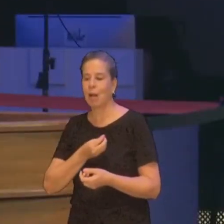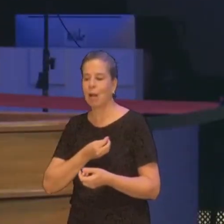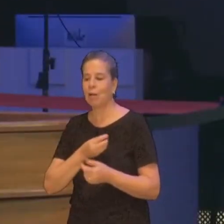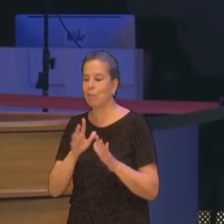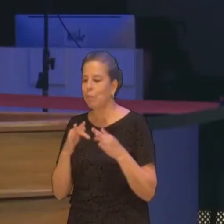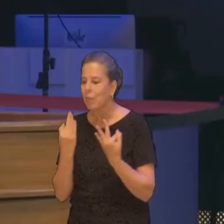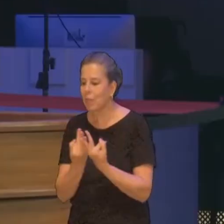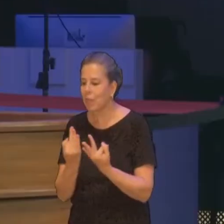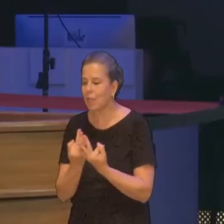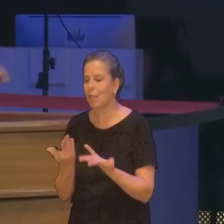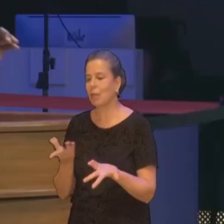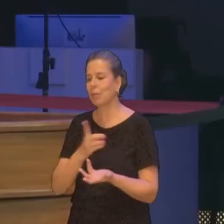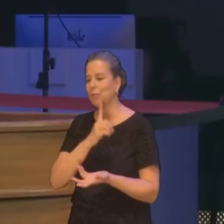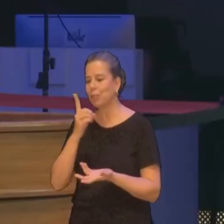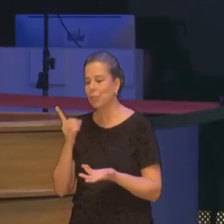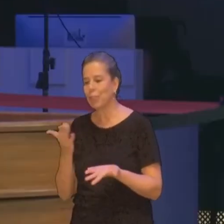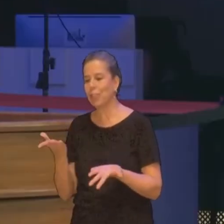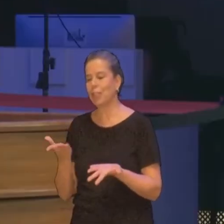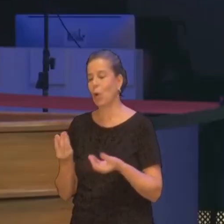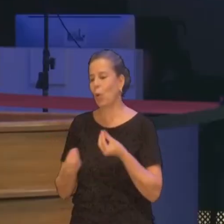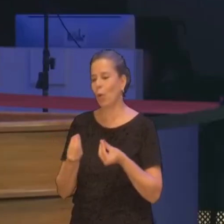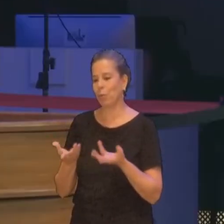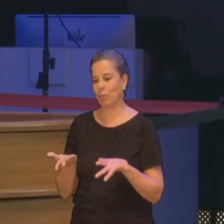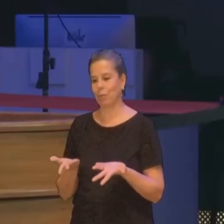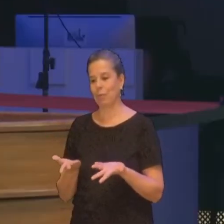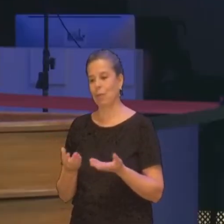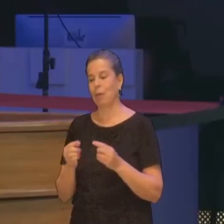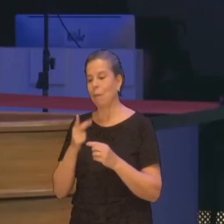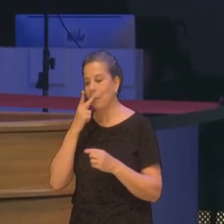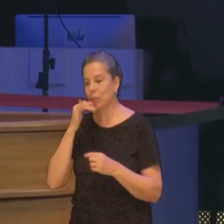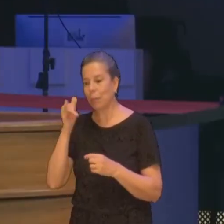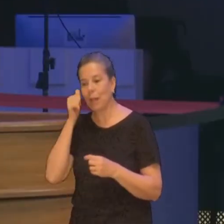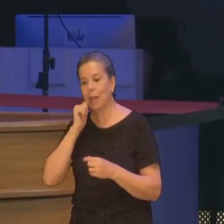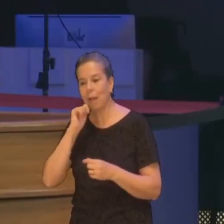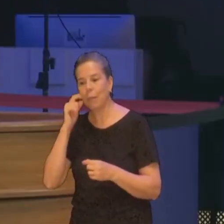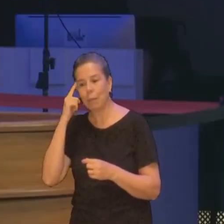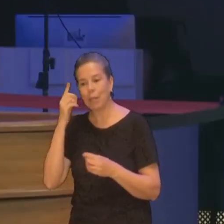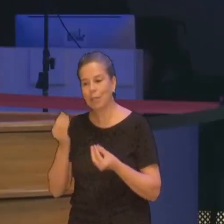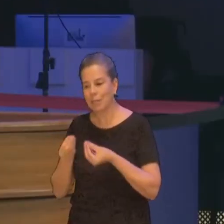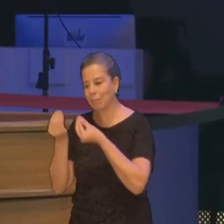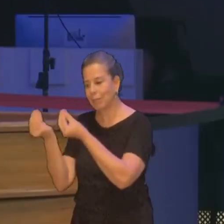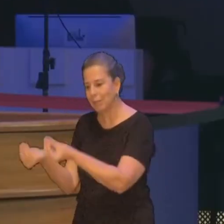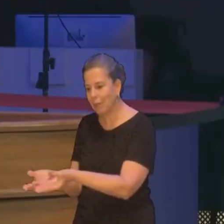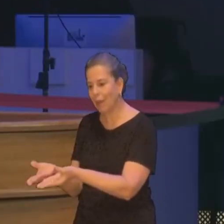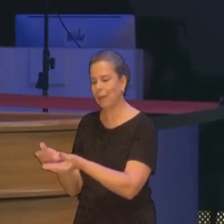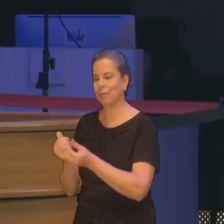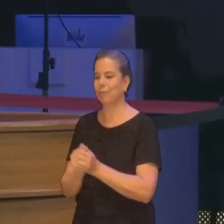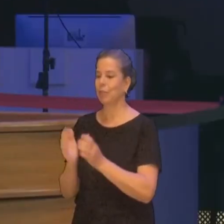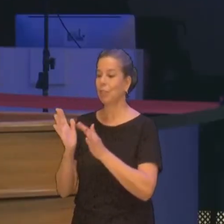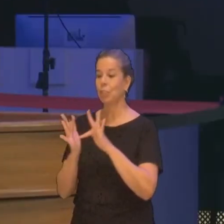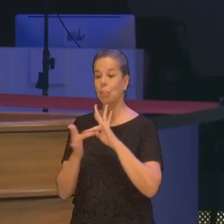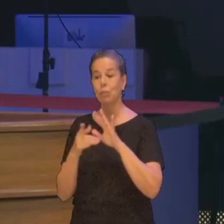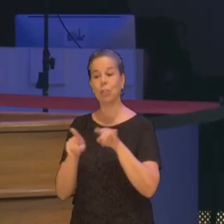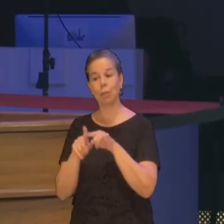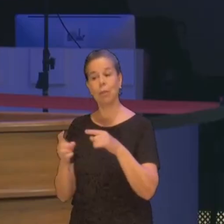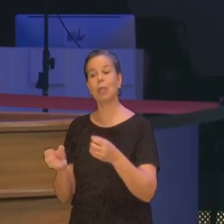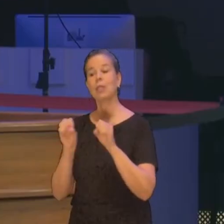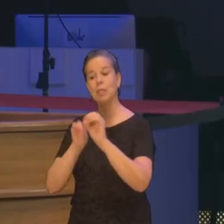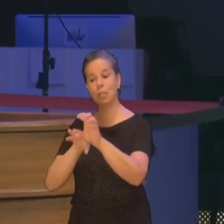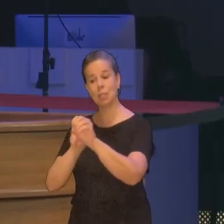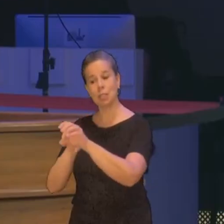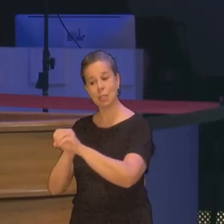isso. E uma coisa que Jesus também nos dá uma lição, é que se nós